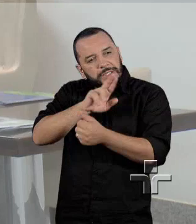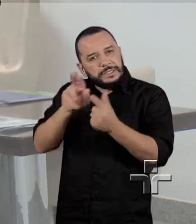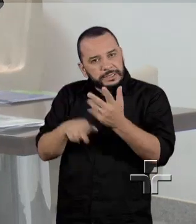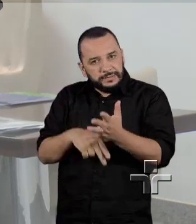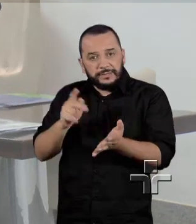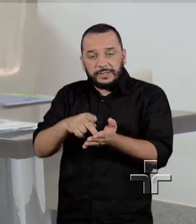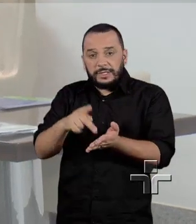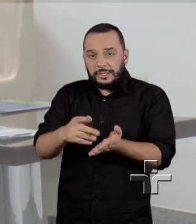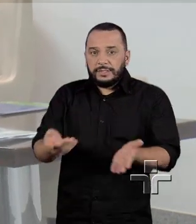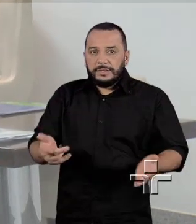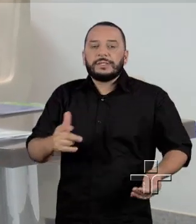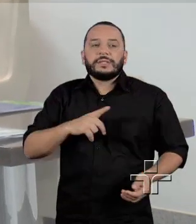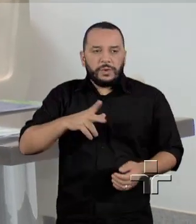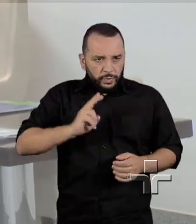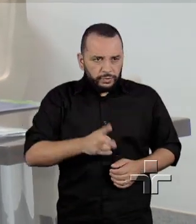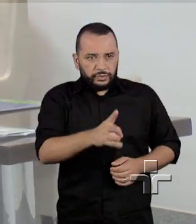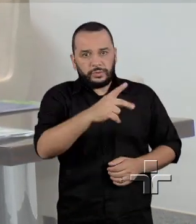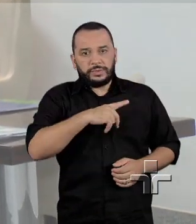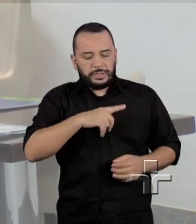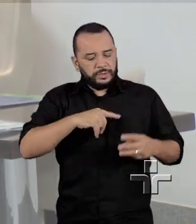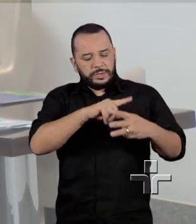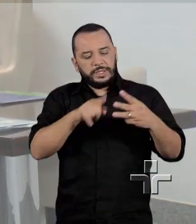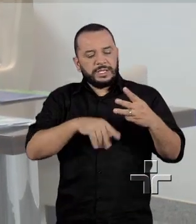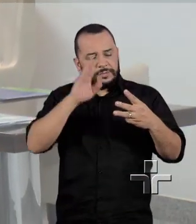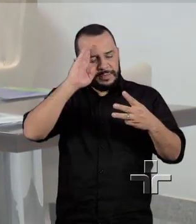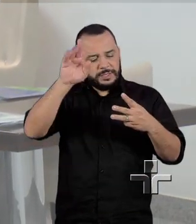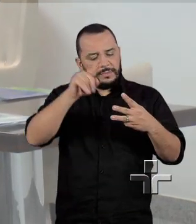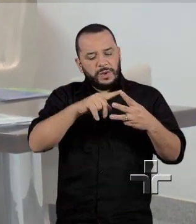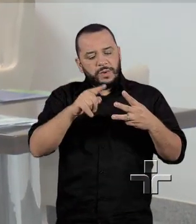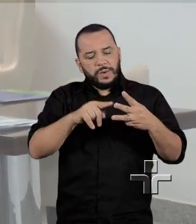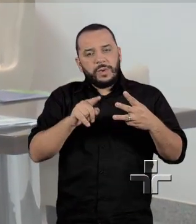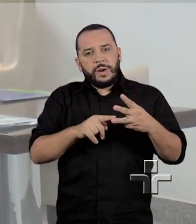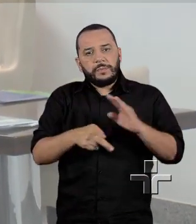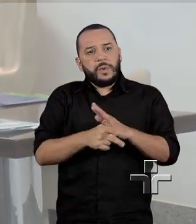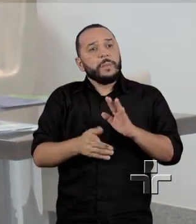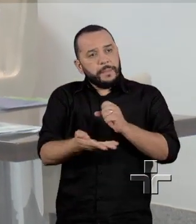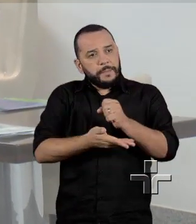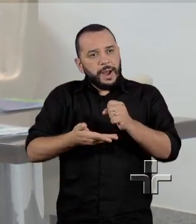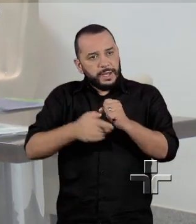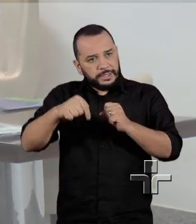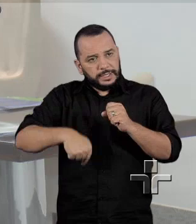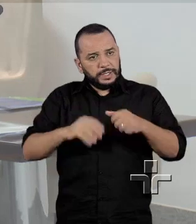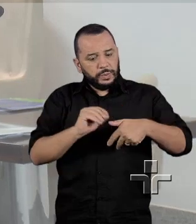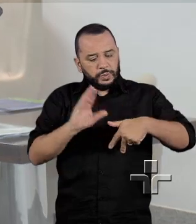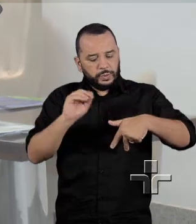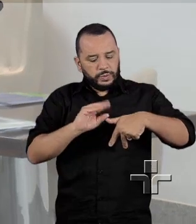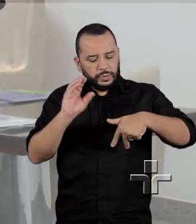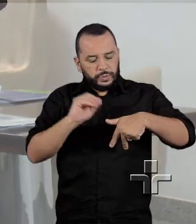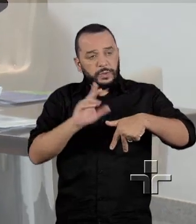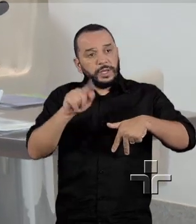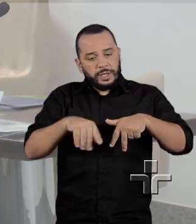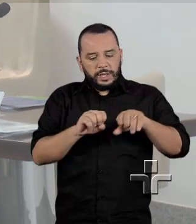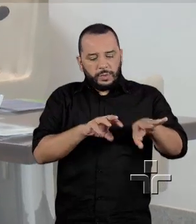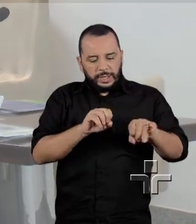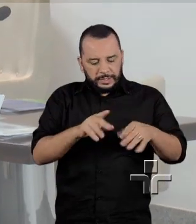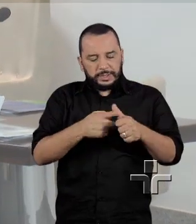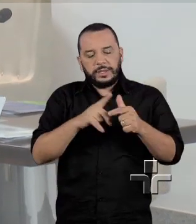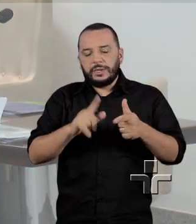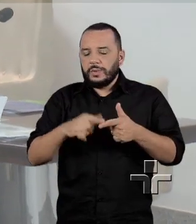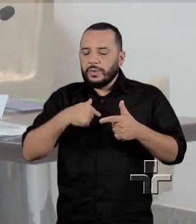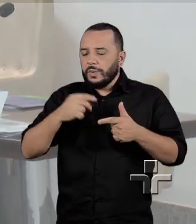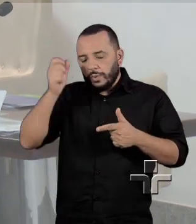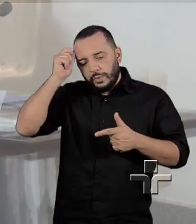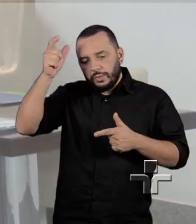Serão mantidos os 3 pilares principais que sustentam a TV Cultura: a educação, a cultura e